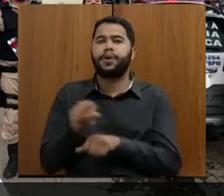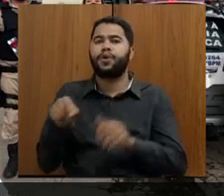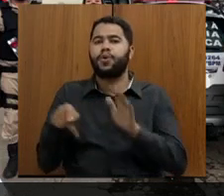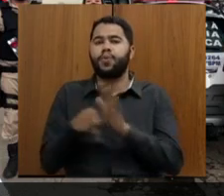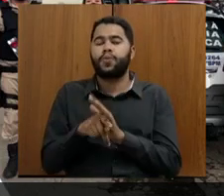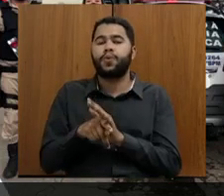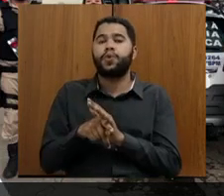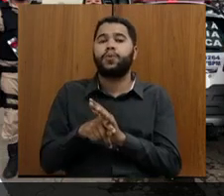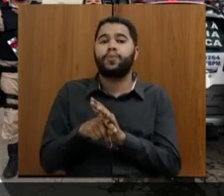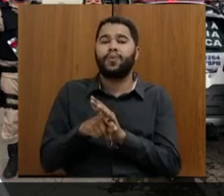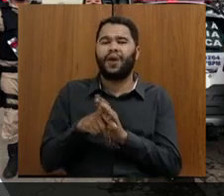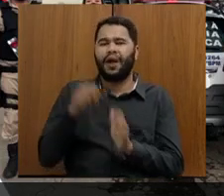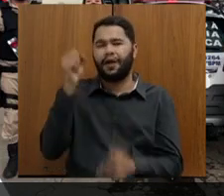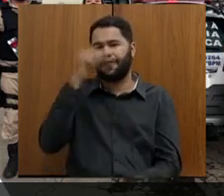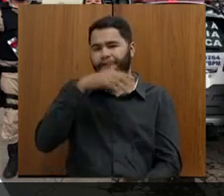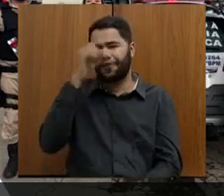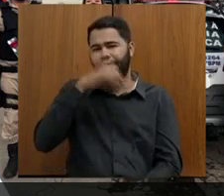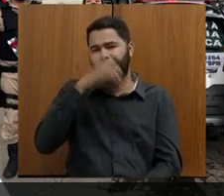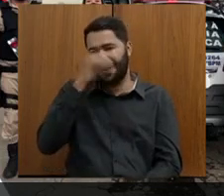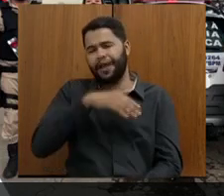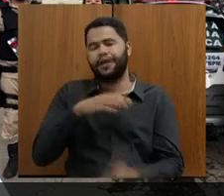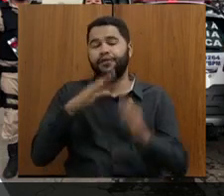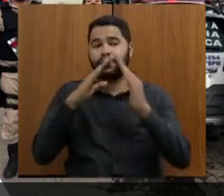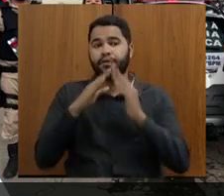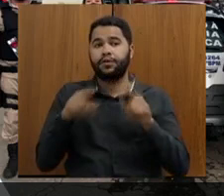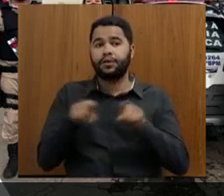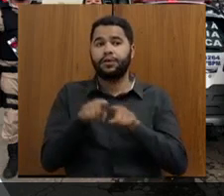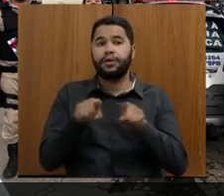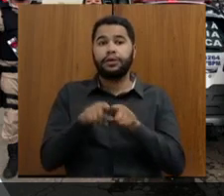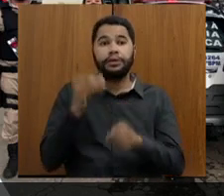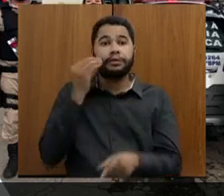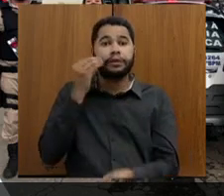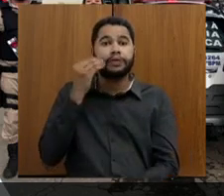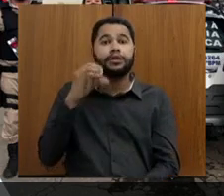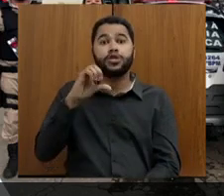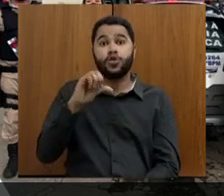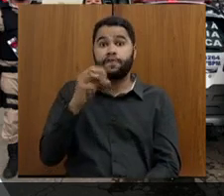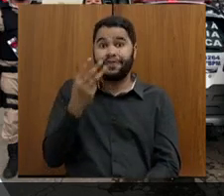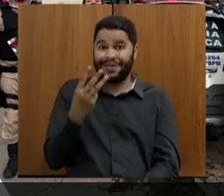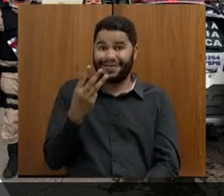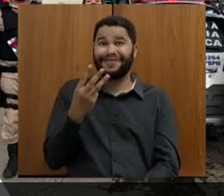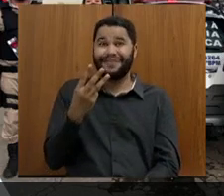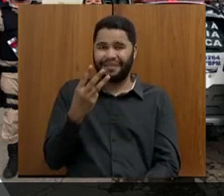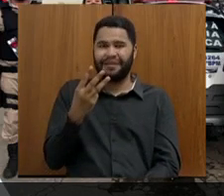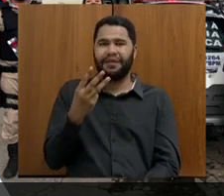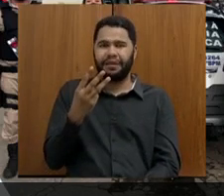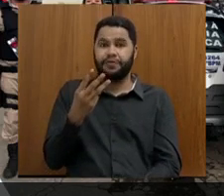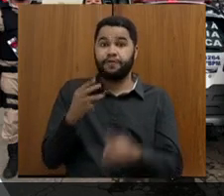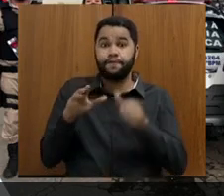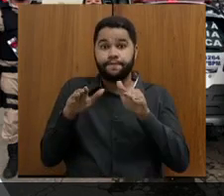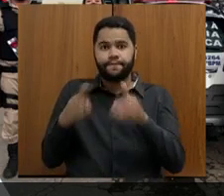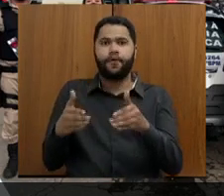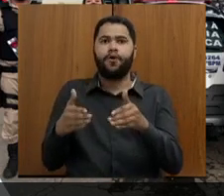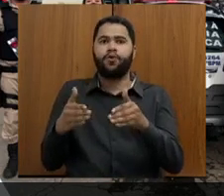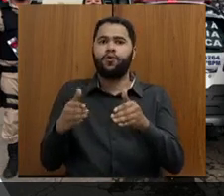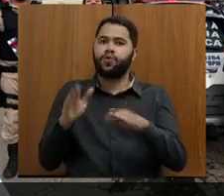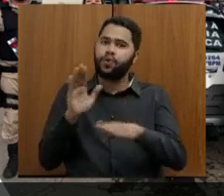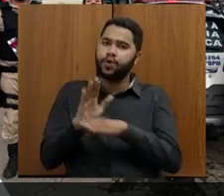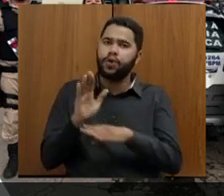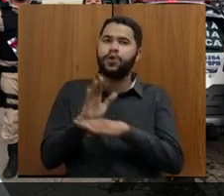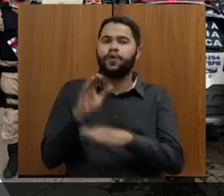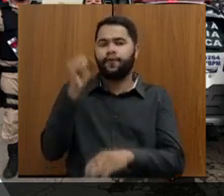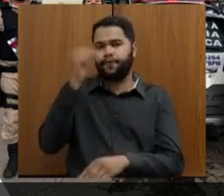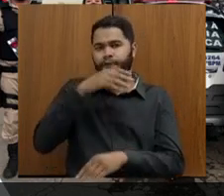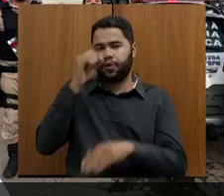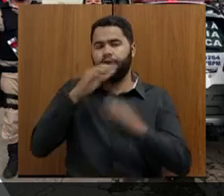nós estamos ampliando A ideia é a gente conseguir chegar em 93 viaturas exclusivas para esse tipo de serviço e mais